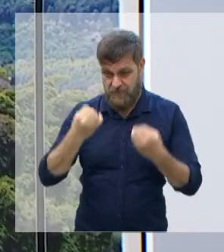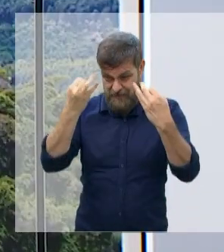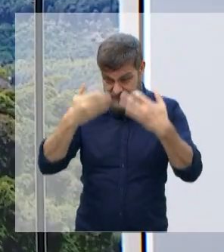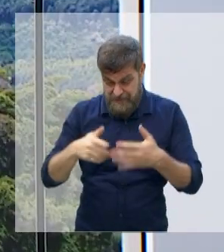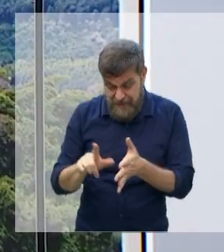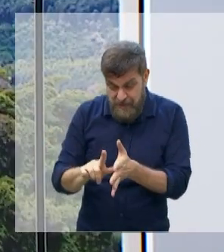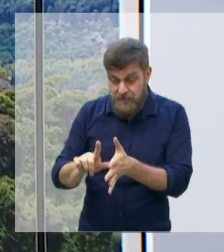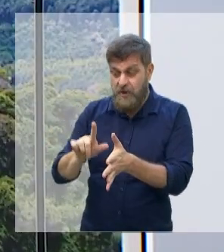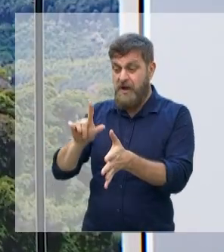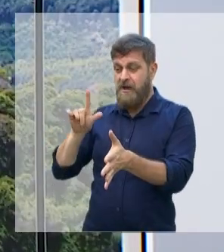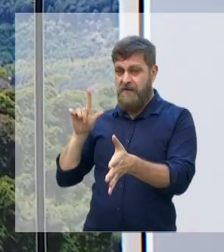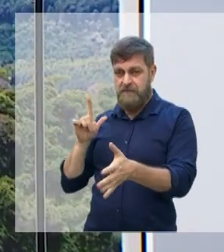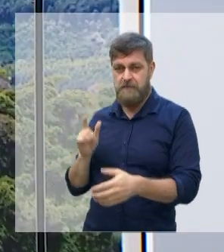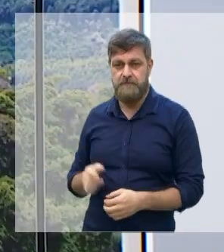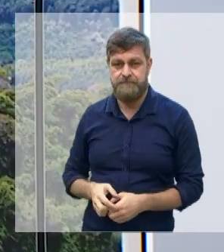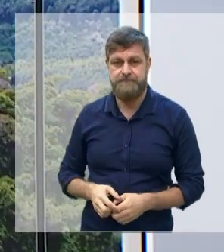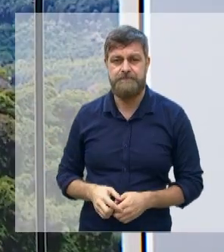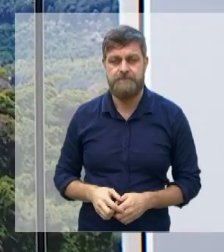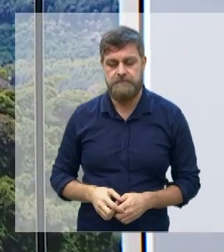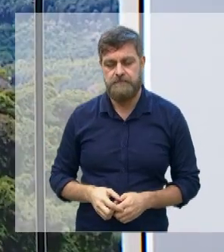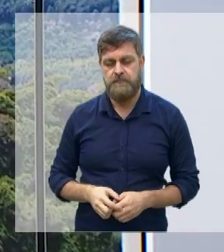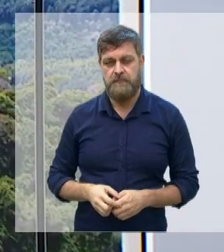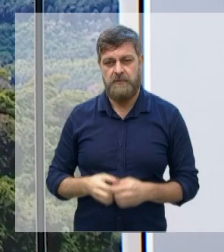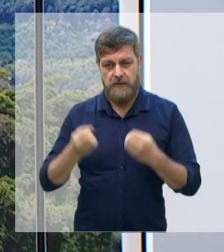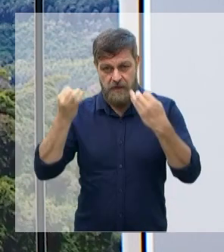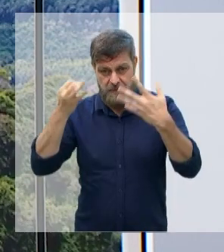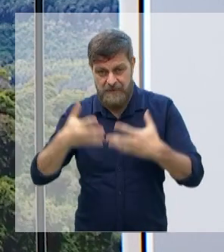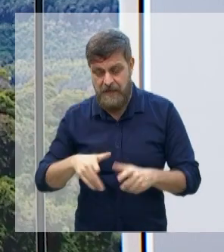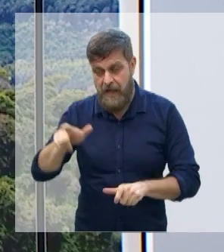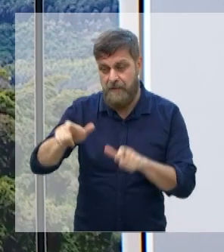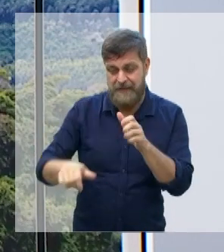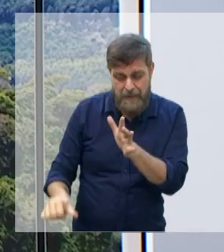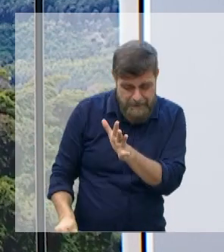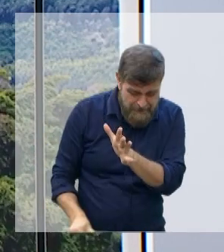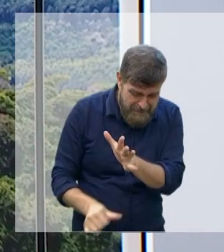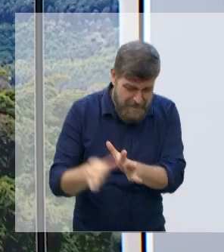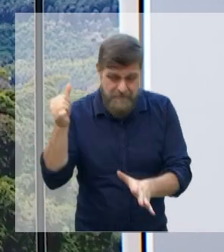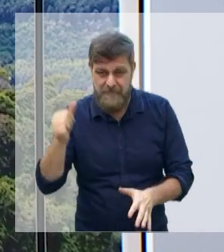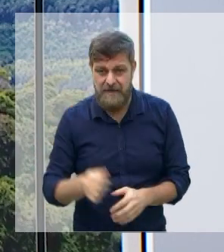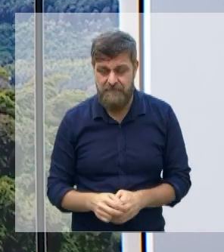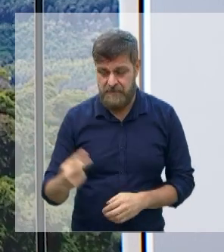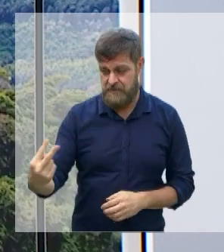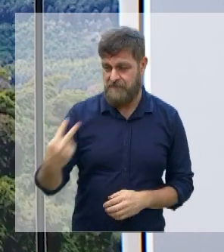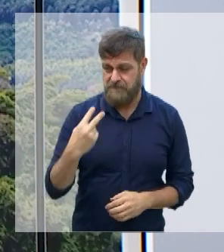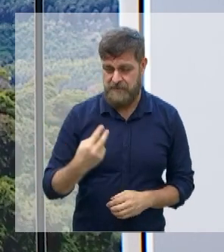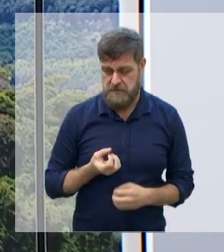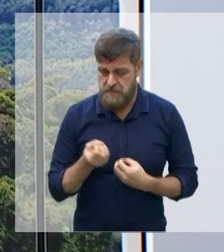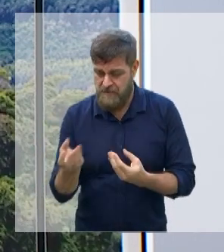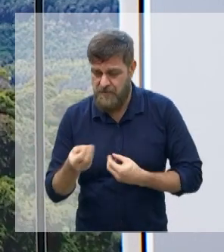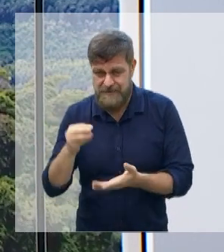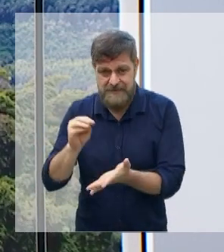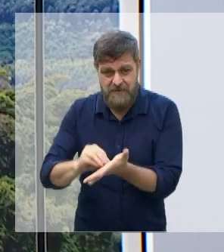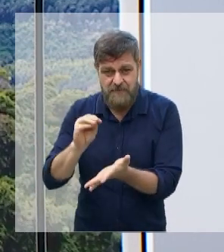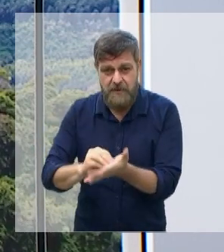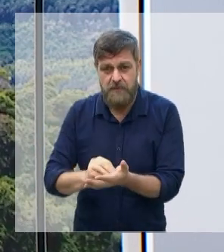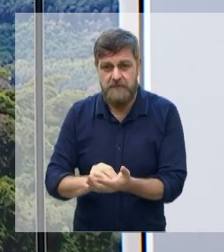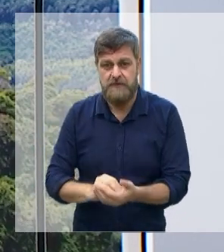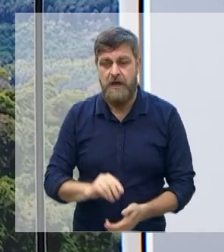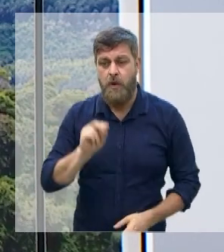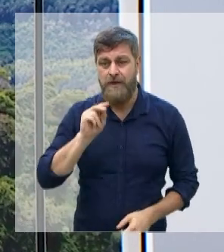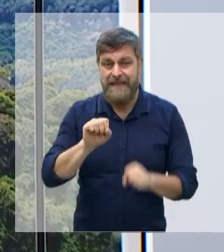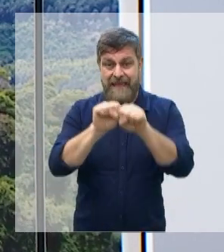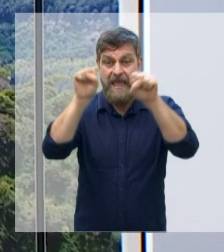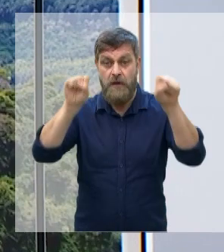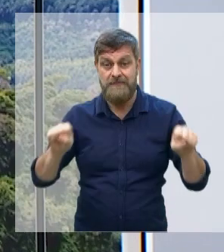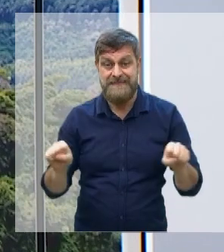um pouquinho nós começamos a falar talvez alguém que está ouvindo pela primeira vez não tem muita informação o que que é um sistema